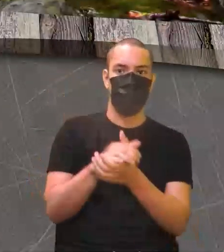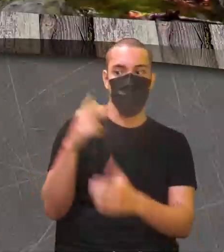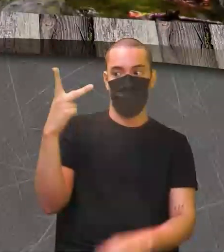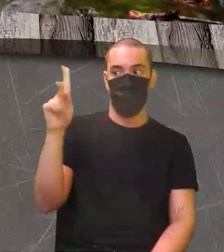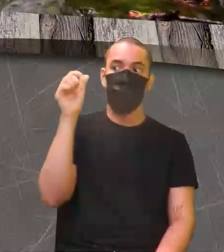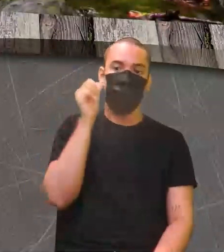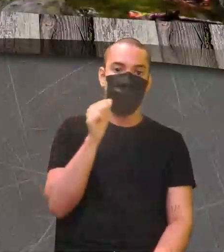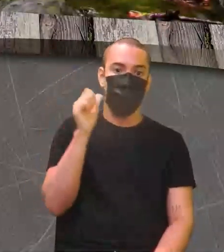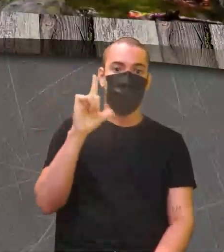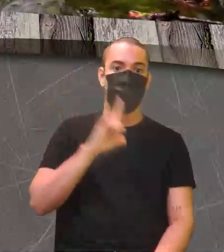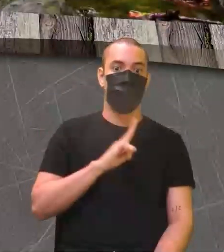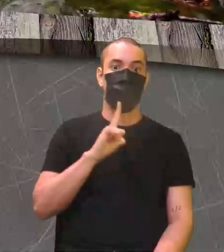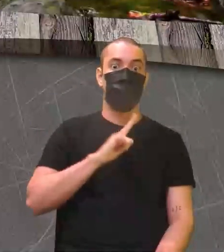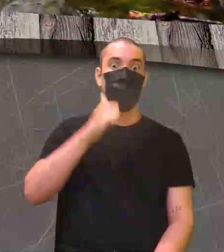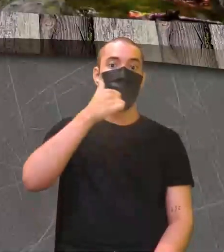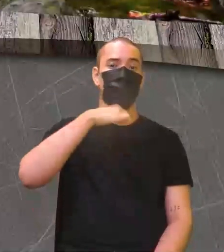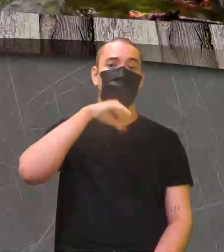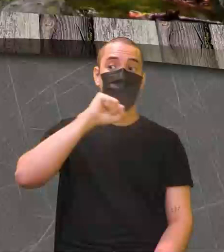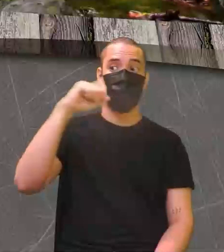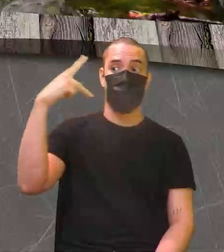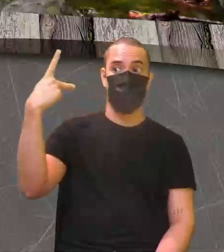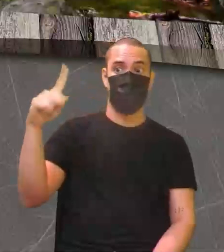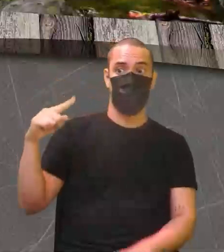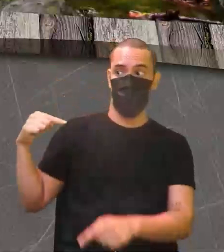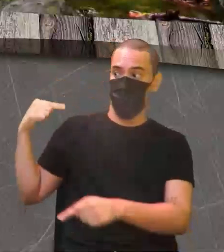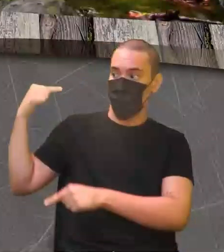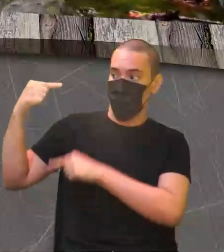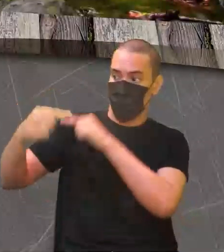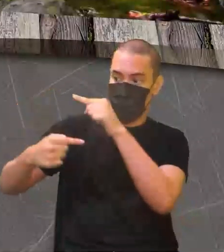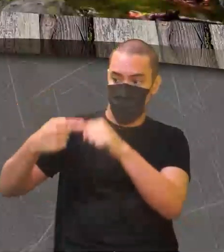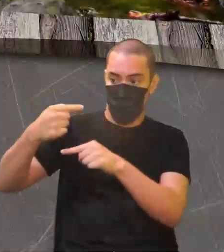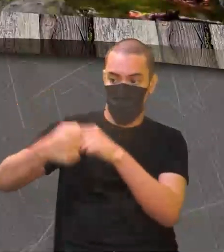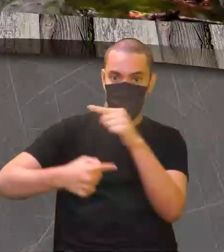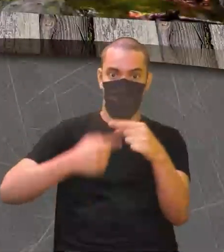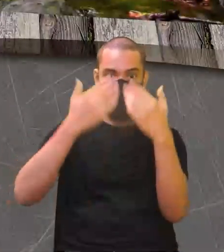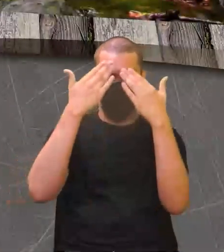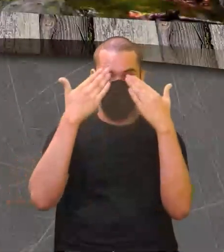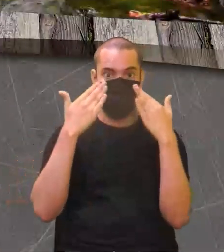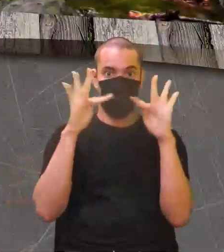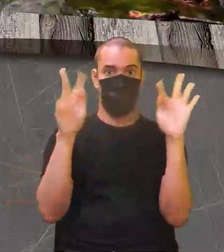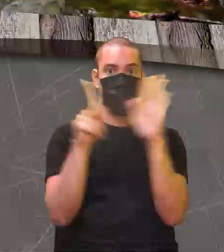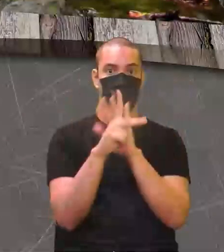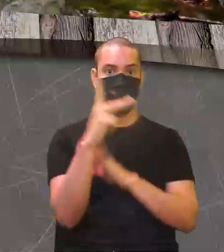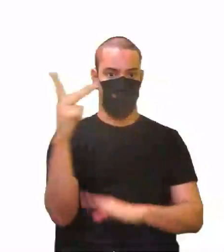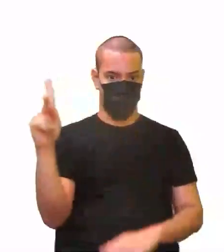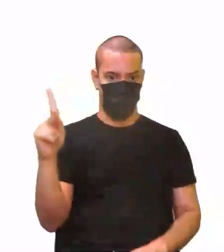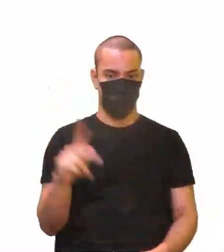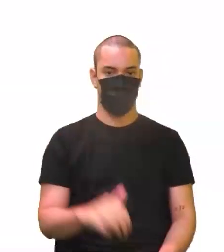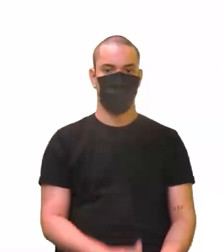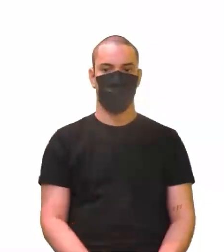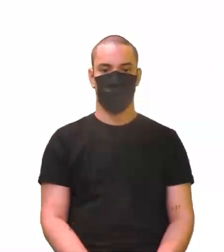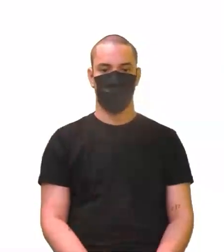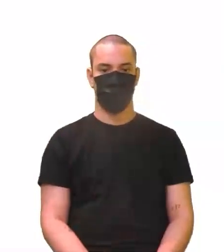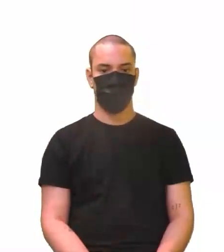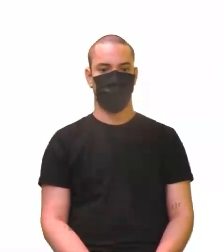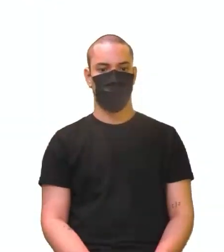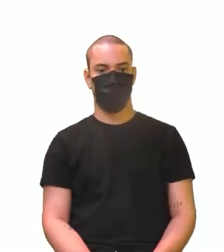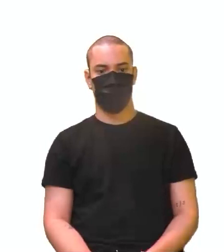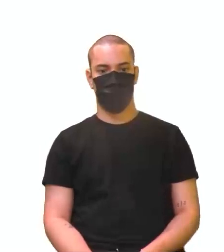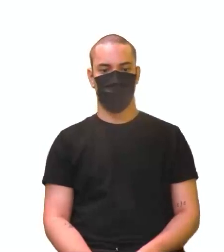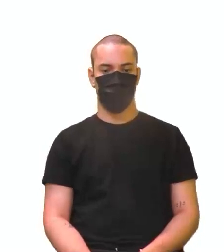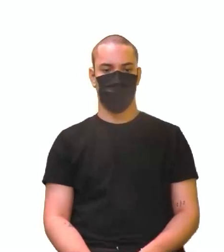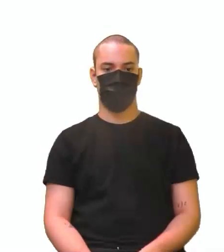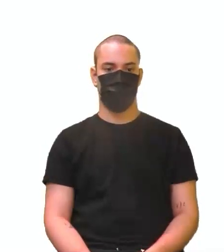mulher, ele tem a mãe, aí dá o genótipo dele, tá? Vamos lá jogar na tela. Olha